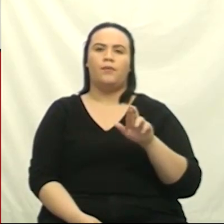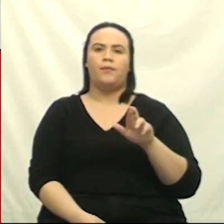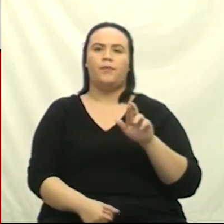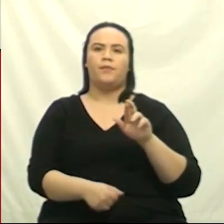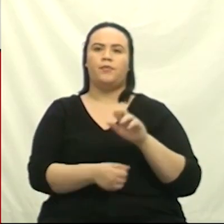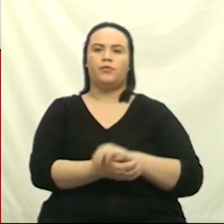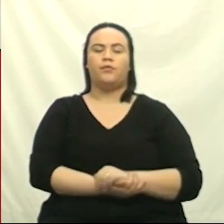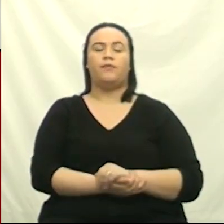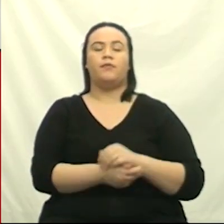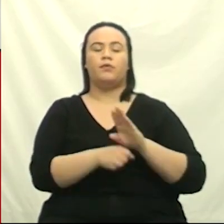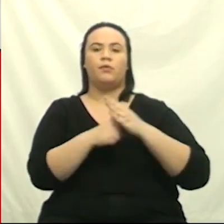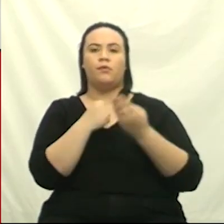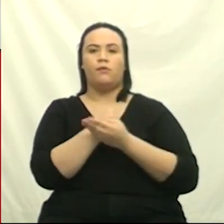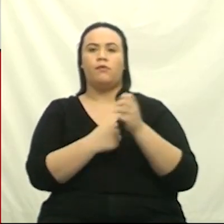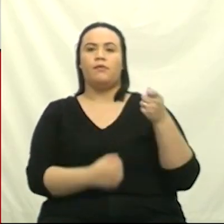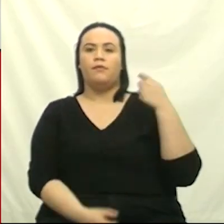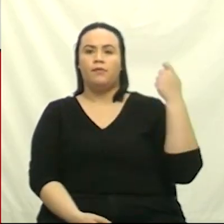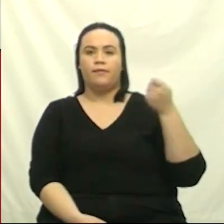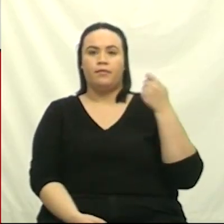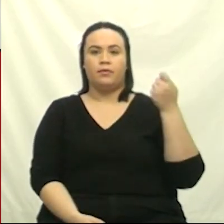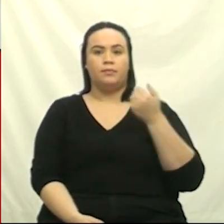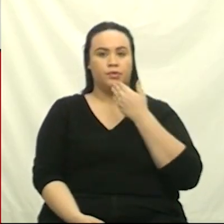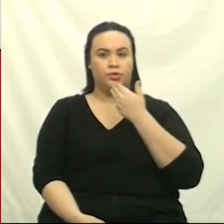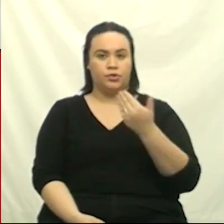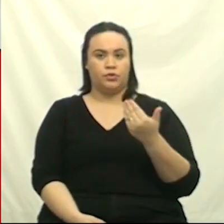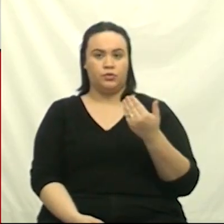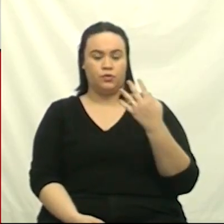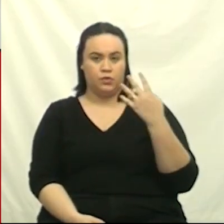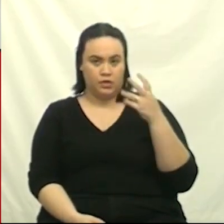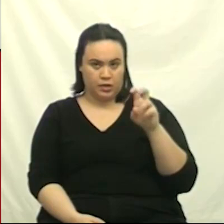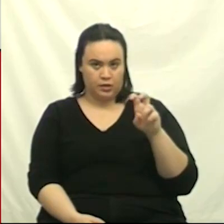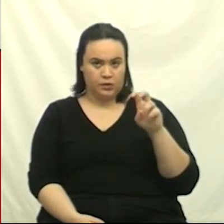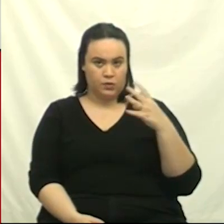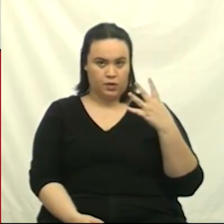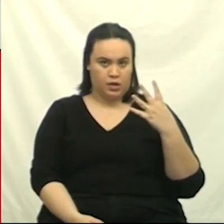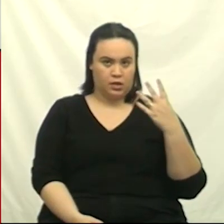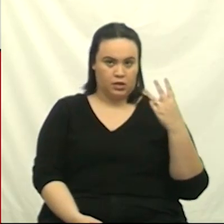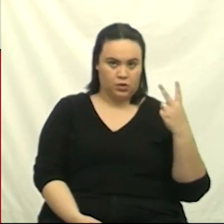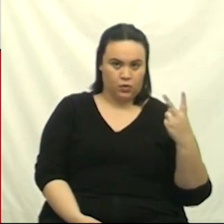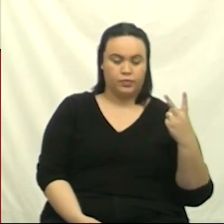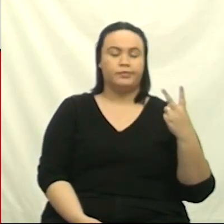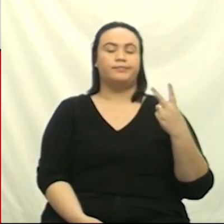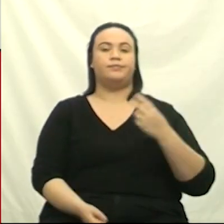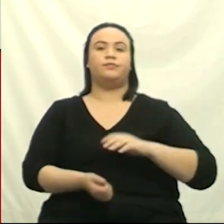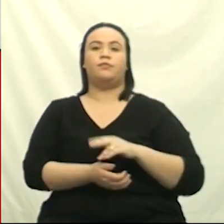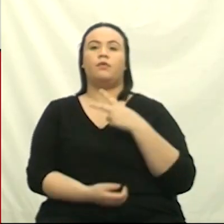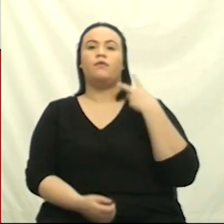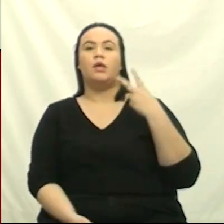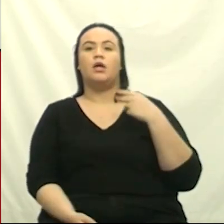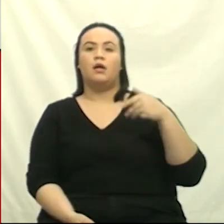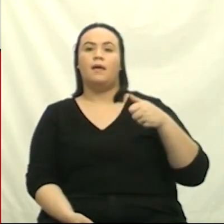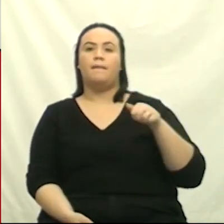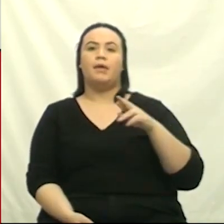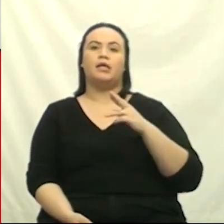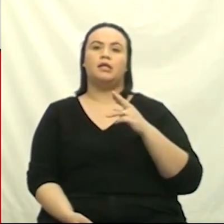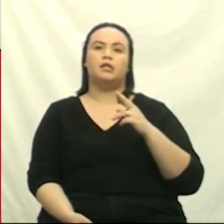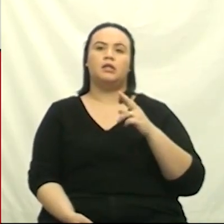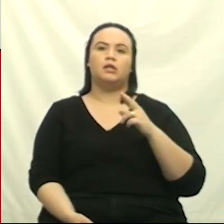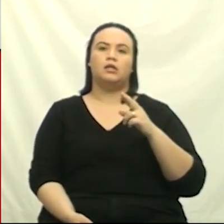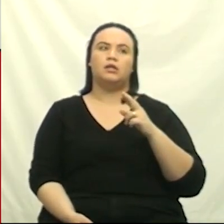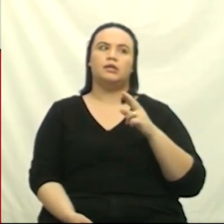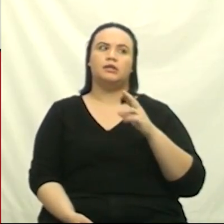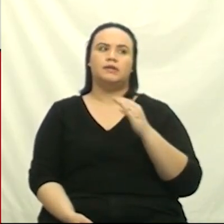bairro Argentina requerimento 444 barra 2023 autor Márcio Darós da Luz